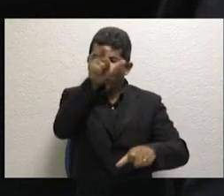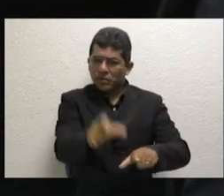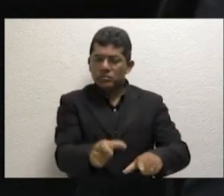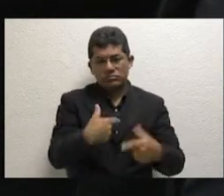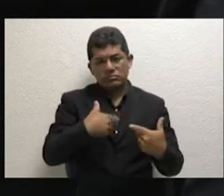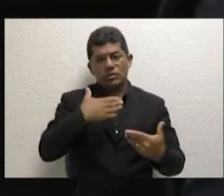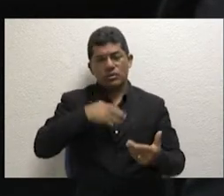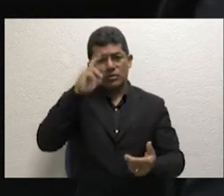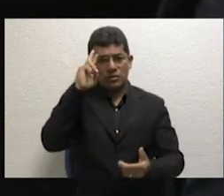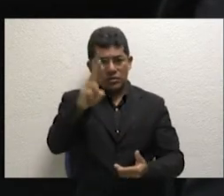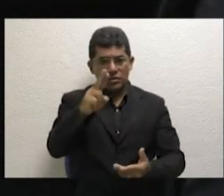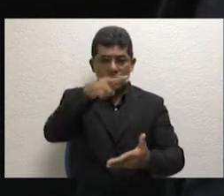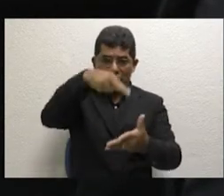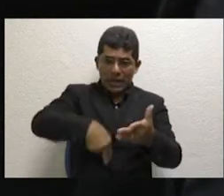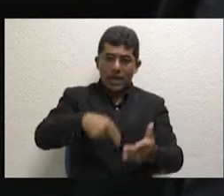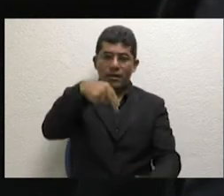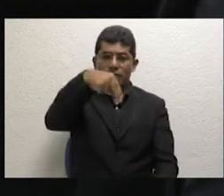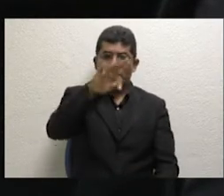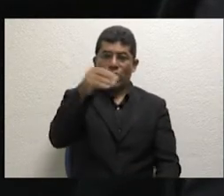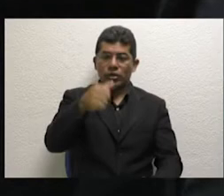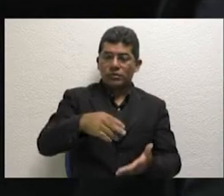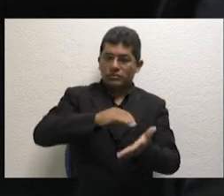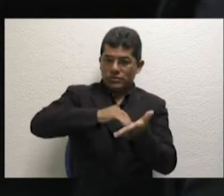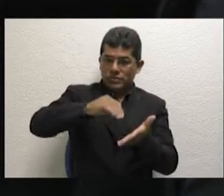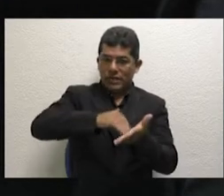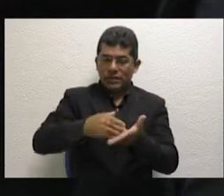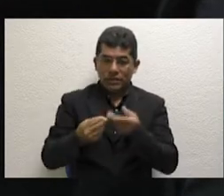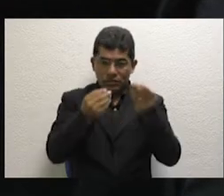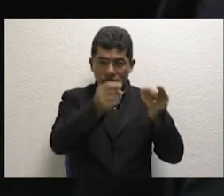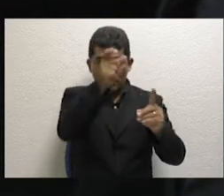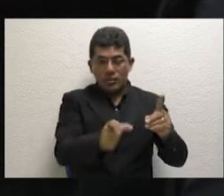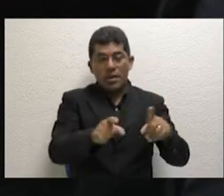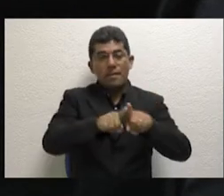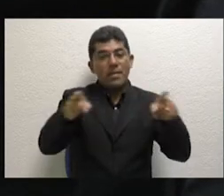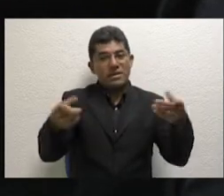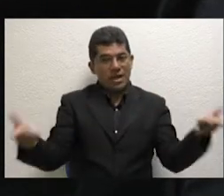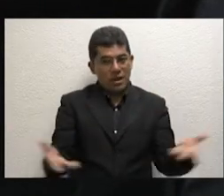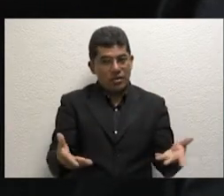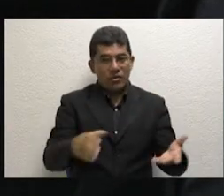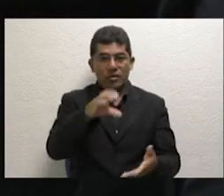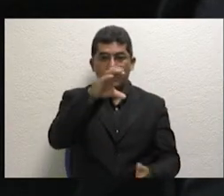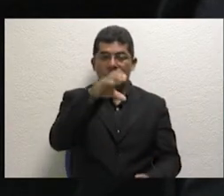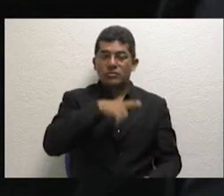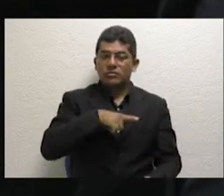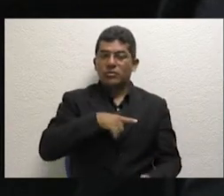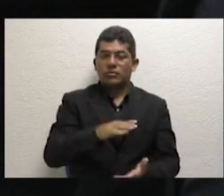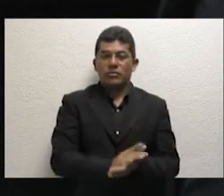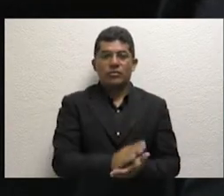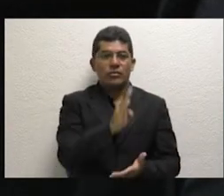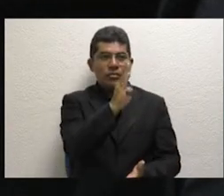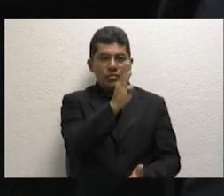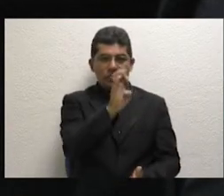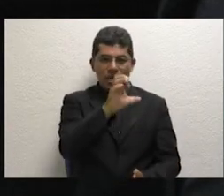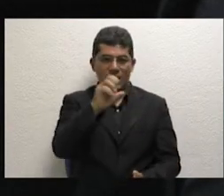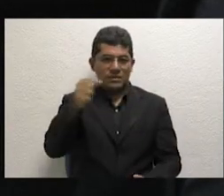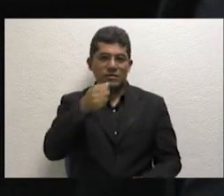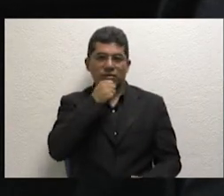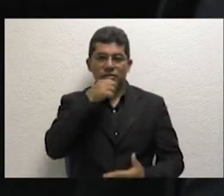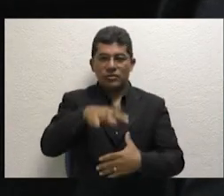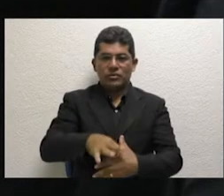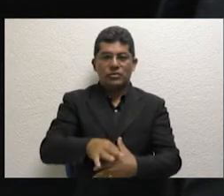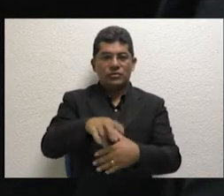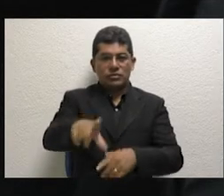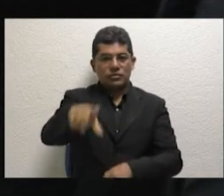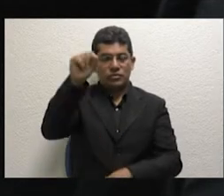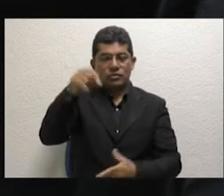empenho de ler aqui uma nota do secretário mas enquanto isso o Carlos Bessa que foi o escolhido como líder de governo ele